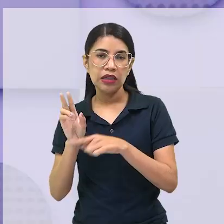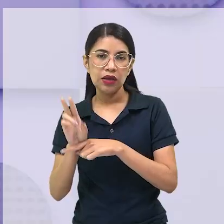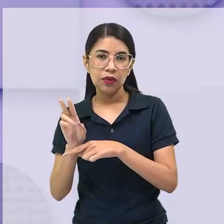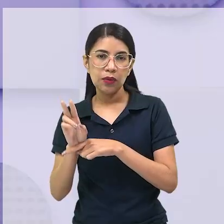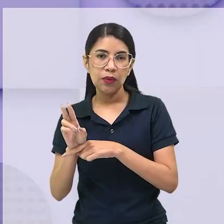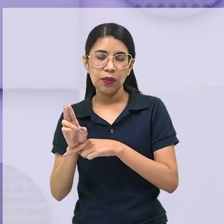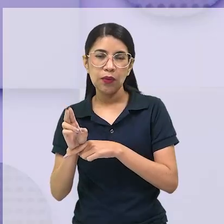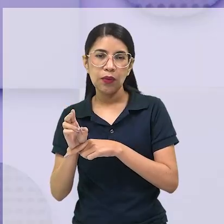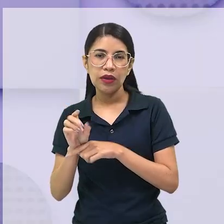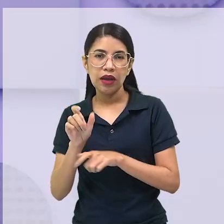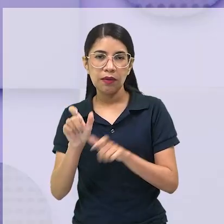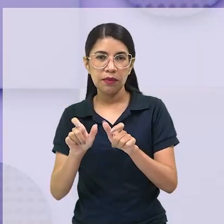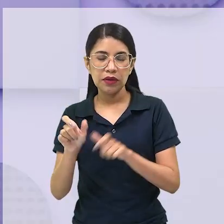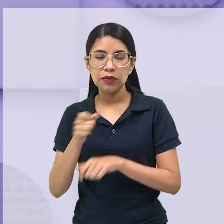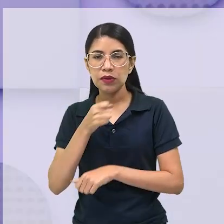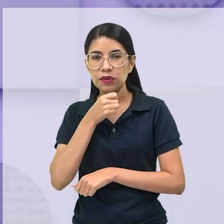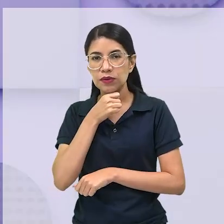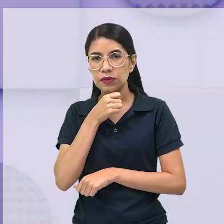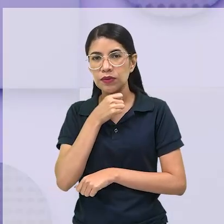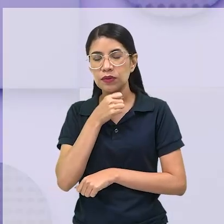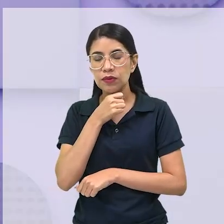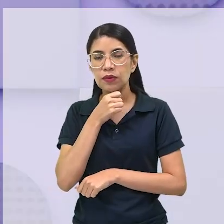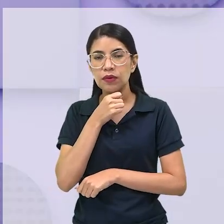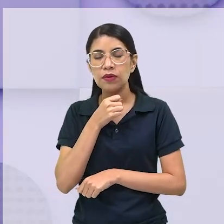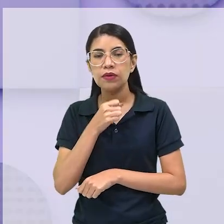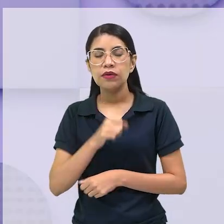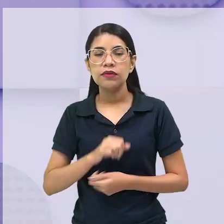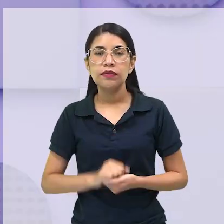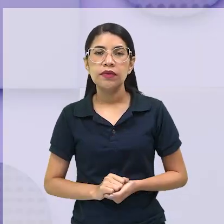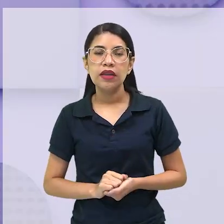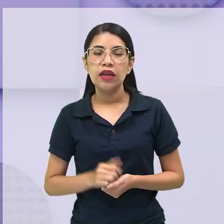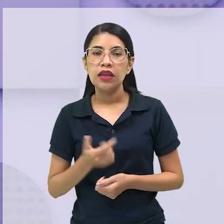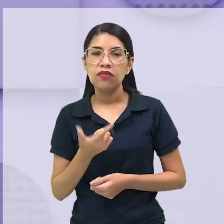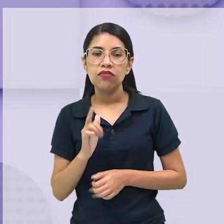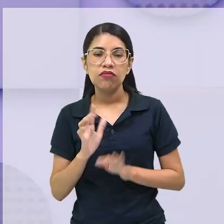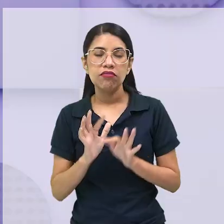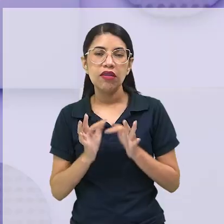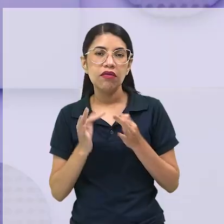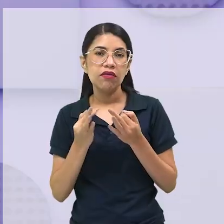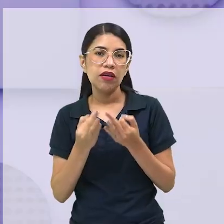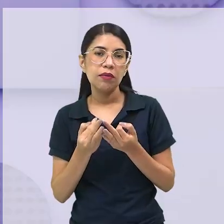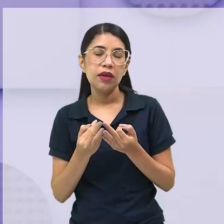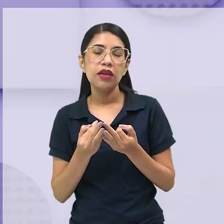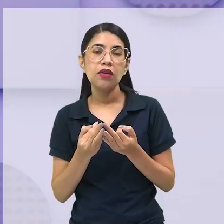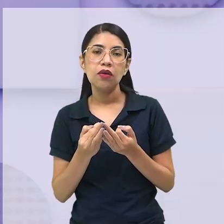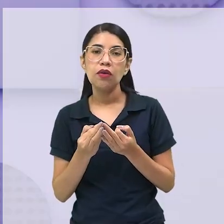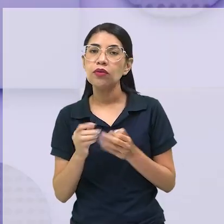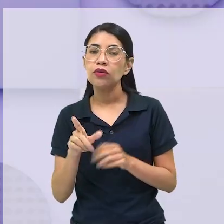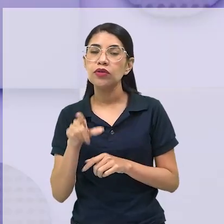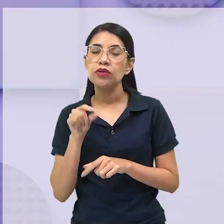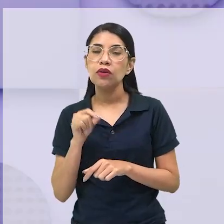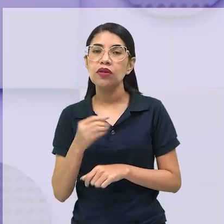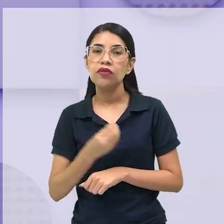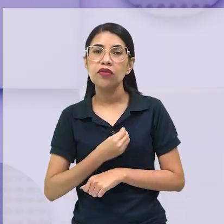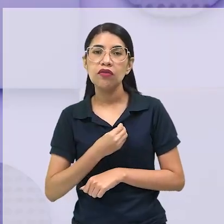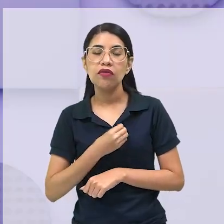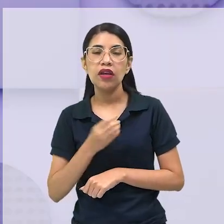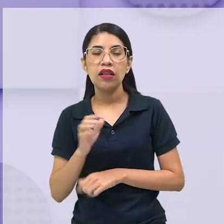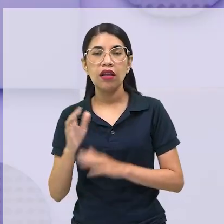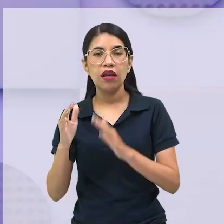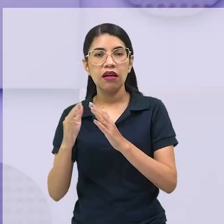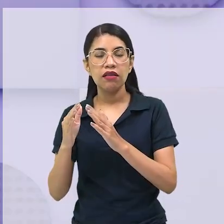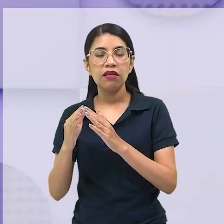acolhe idosos, né, que muitas das vezes não tem família, ou então optam por ficar sendo cuidado